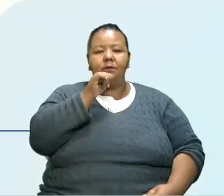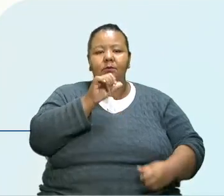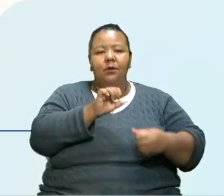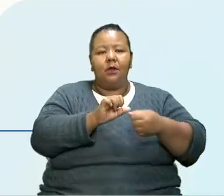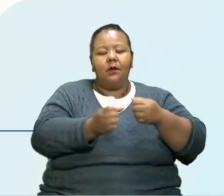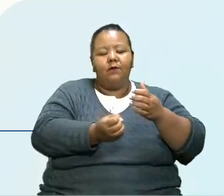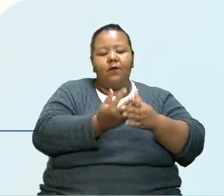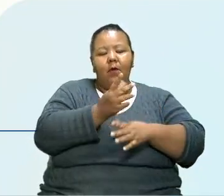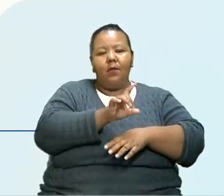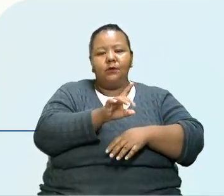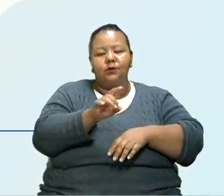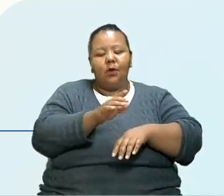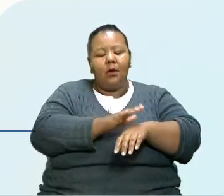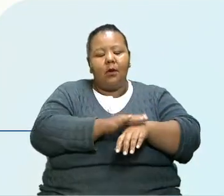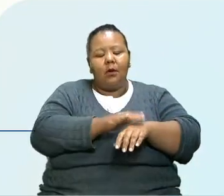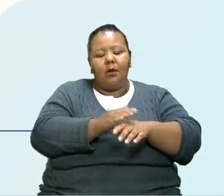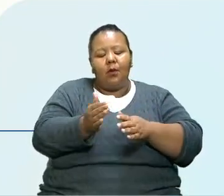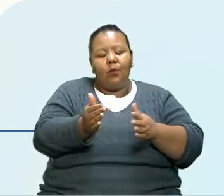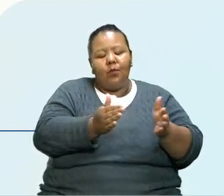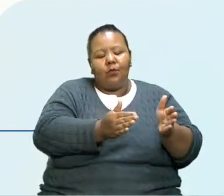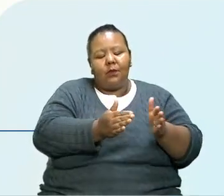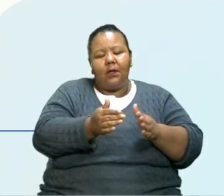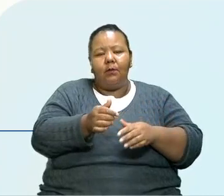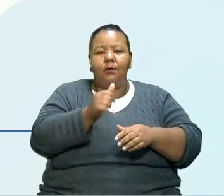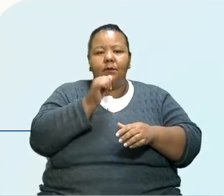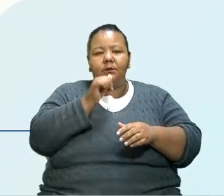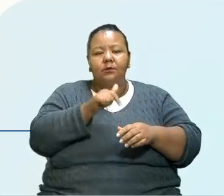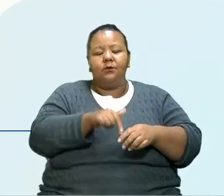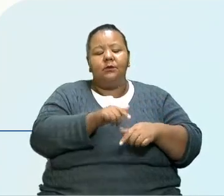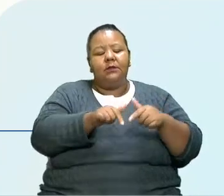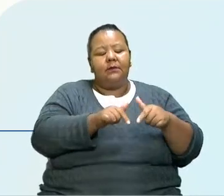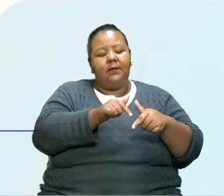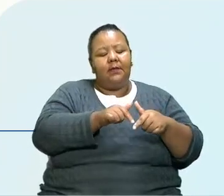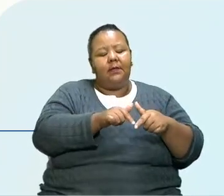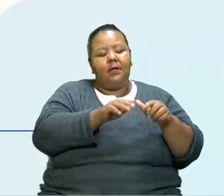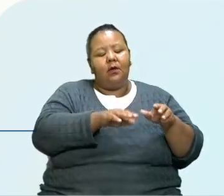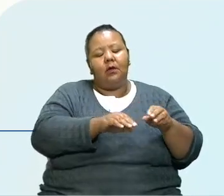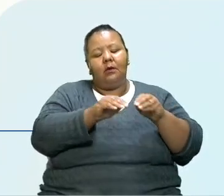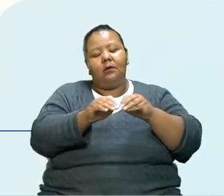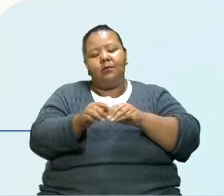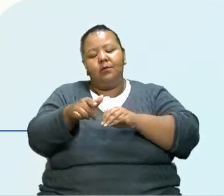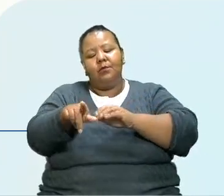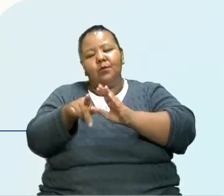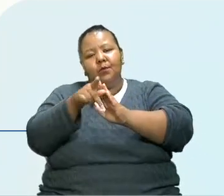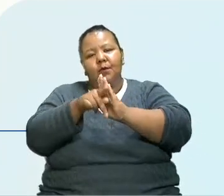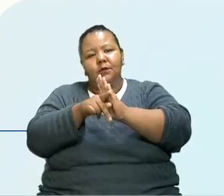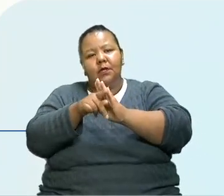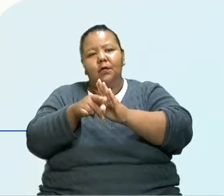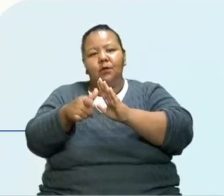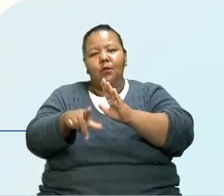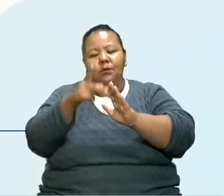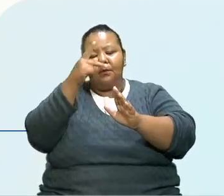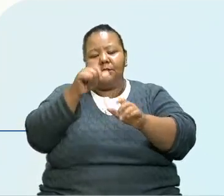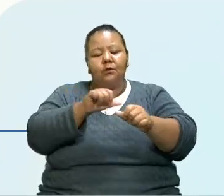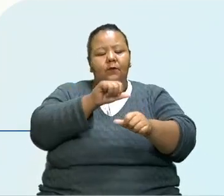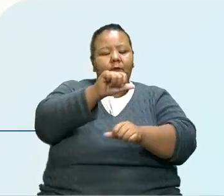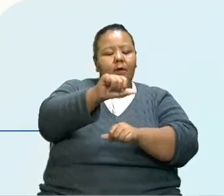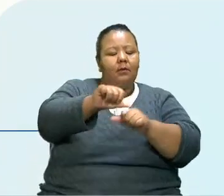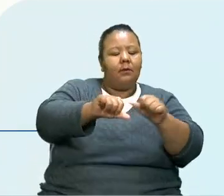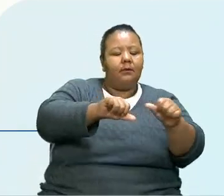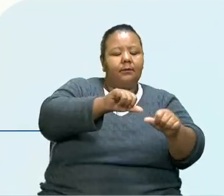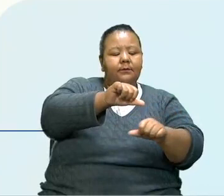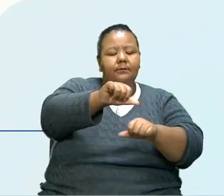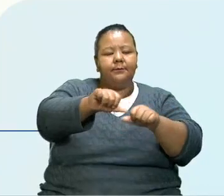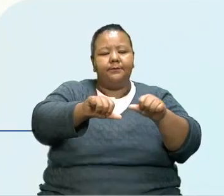ele vai atuar num projeto, aí ele, outra pessoa em outra função, e aí eles vão trabalhar